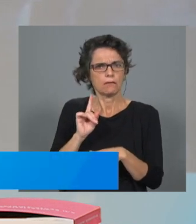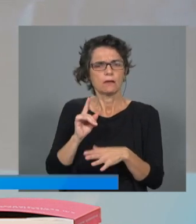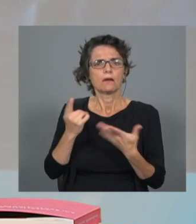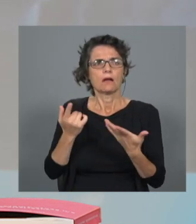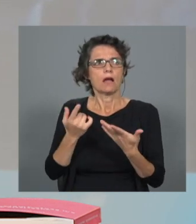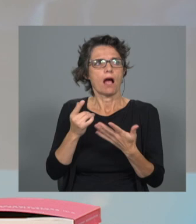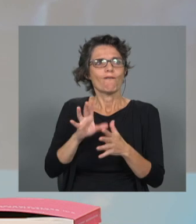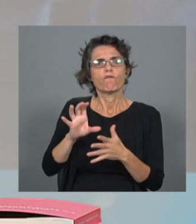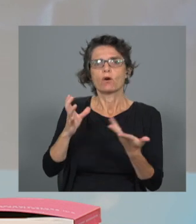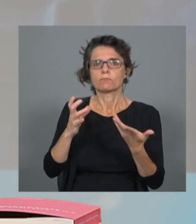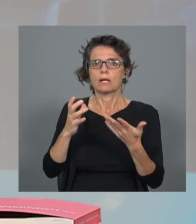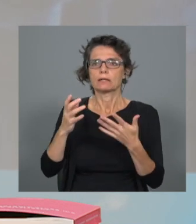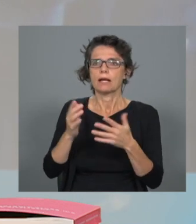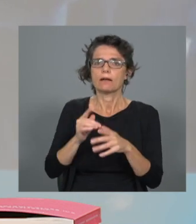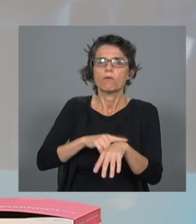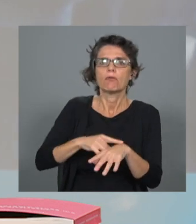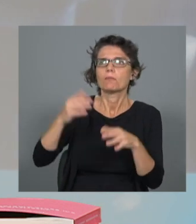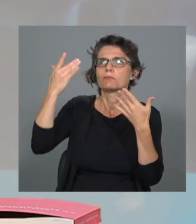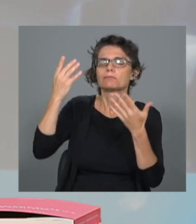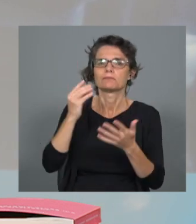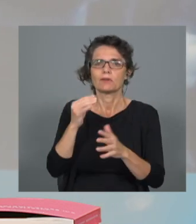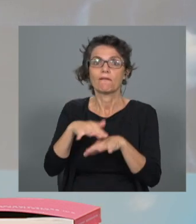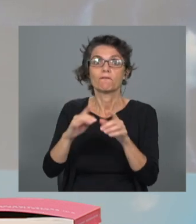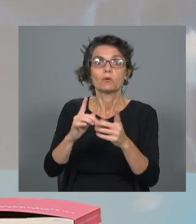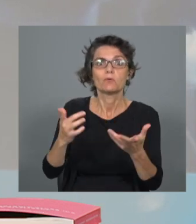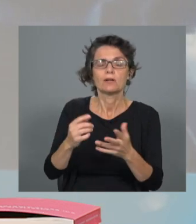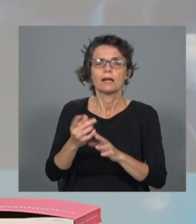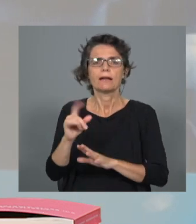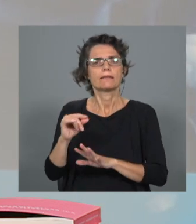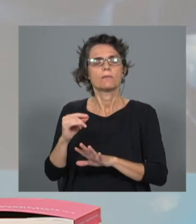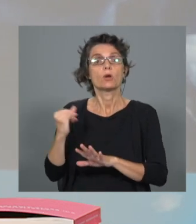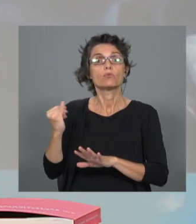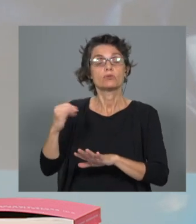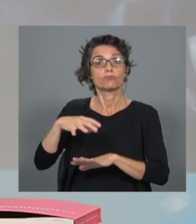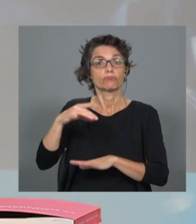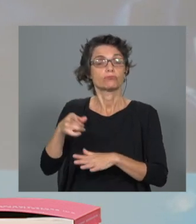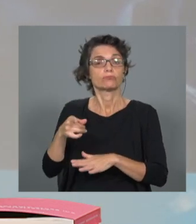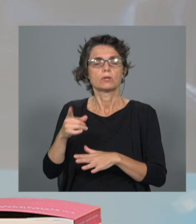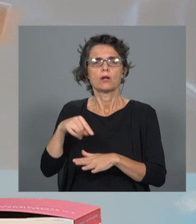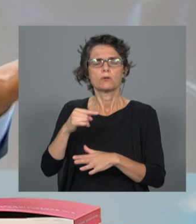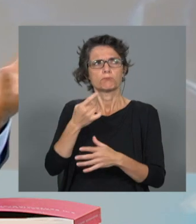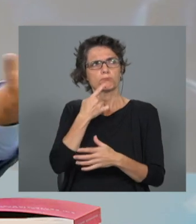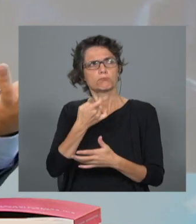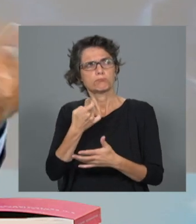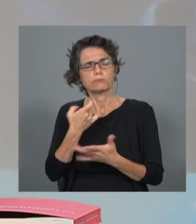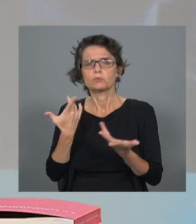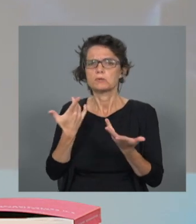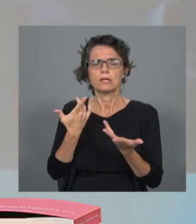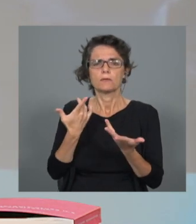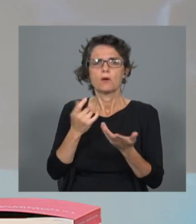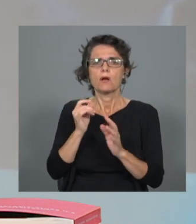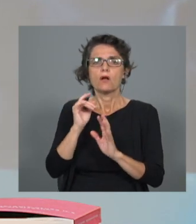o lazer e até na própria direção do Instituto já perguntámos sobre isso. O que é que nós poderíamos oferecer às pessoas